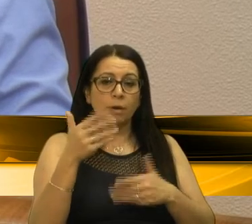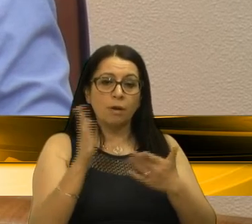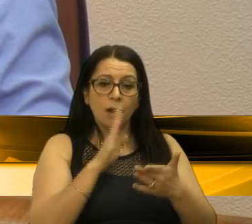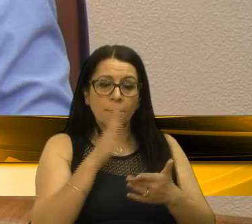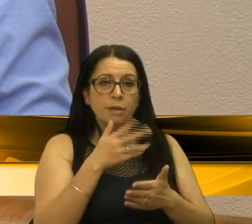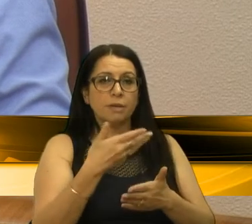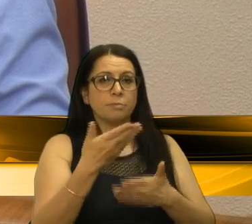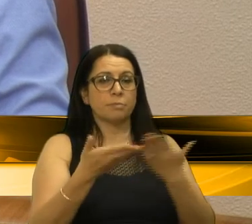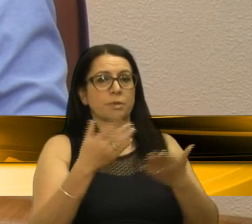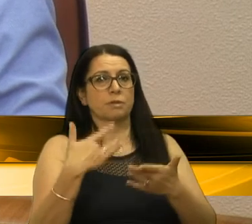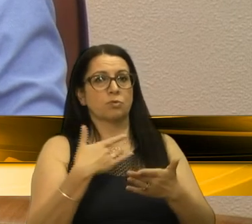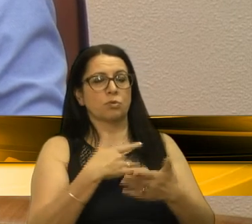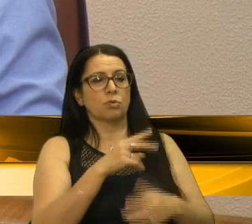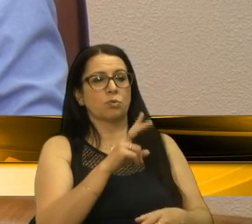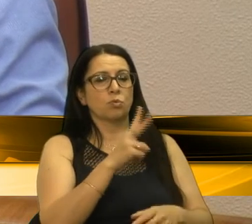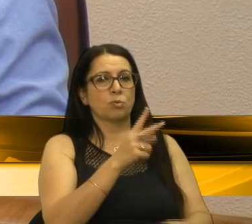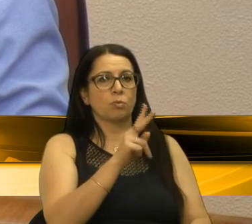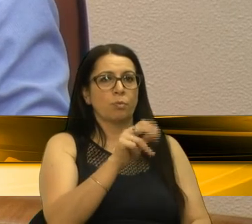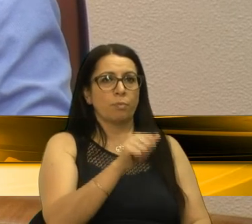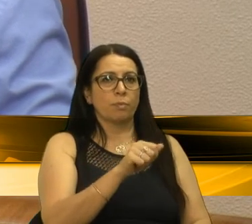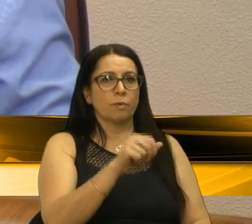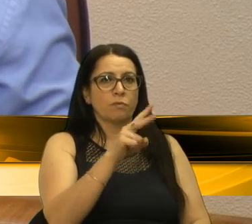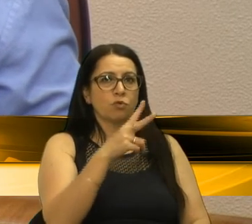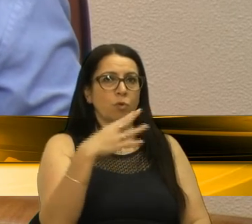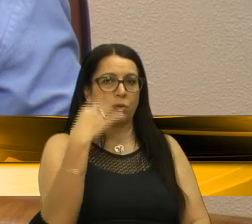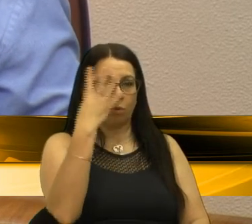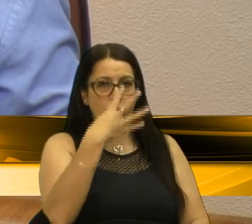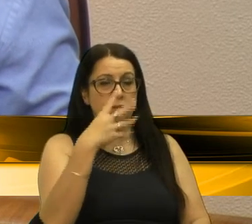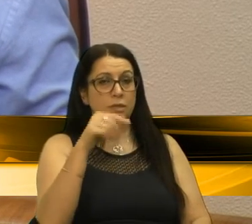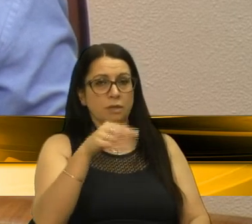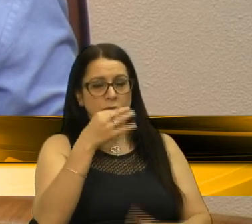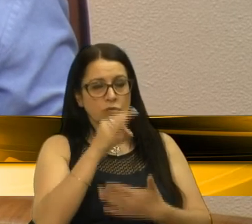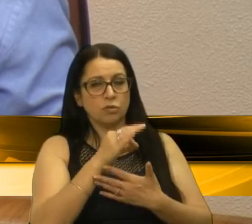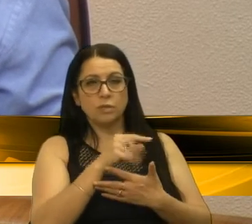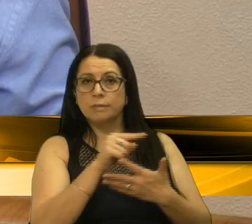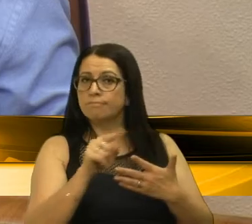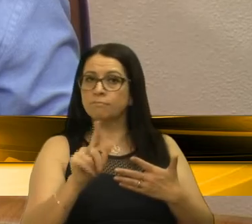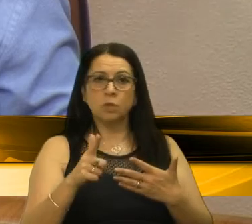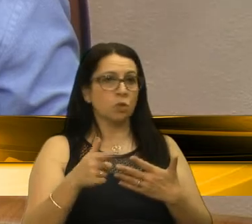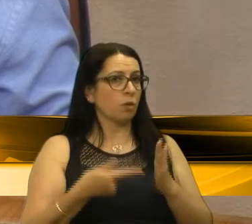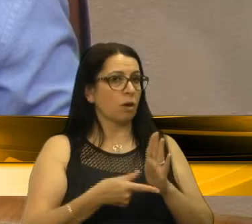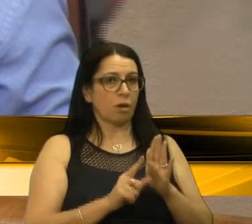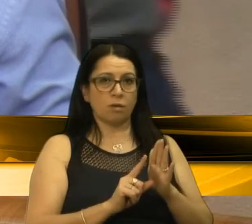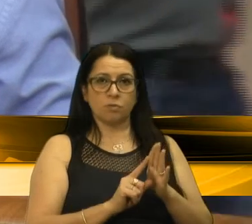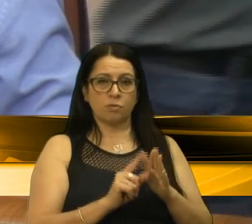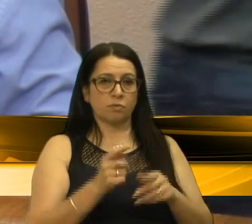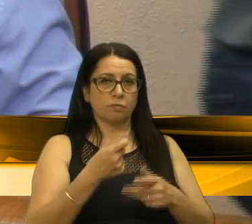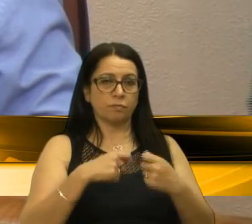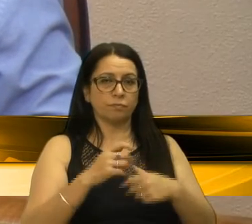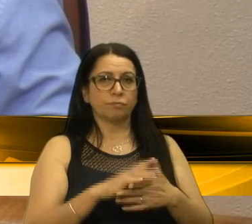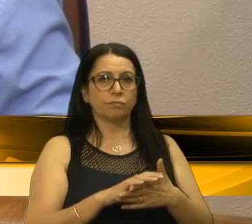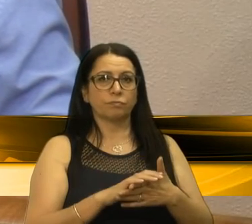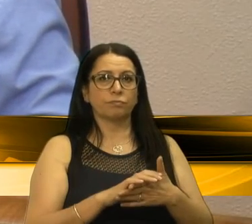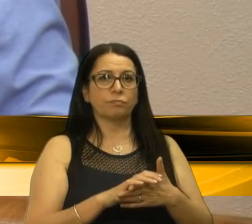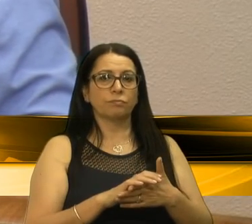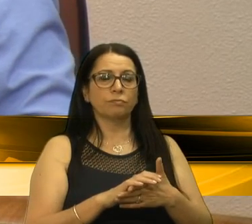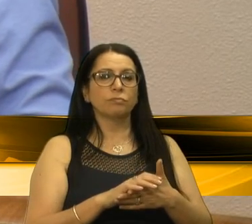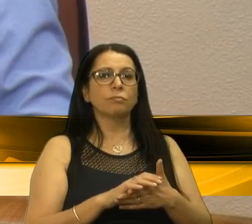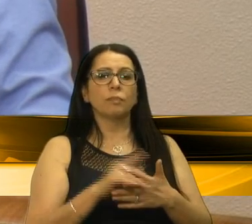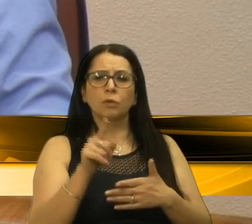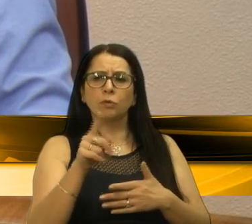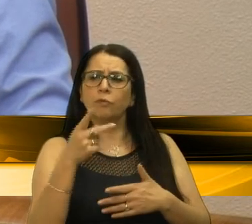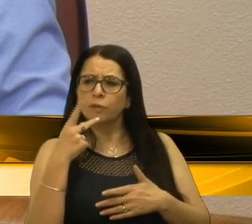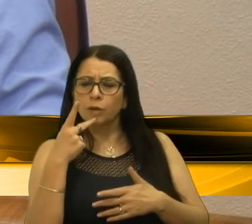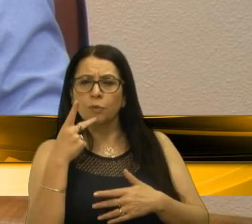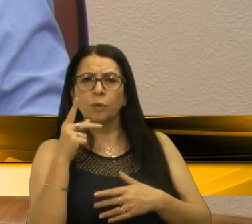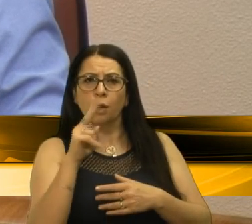emergências, 2 UPAs 24 horas de Caxias do Sul, as quais não existiam antes da nossa administração. Doutora Cássia Kuhn, o senhor falou que a